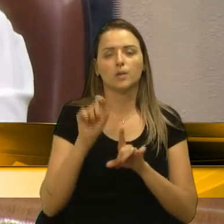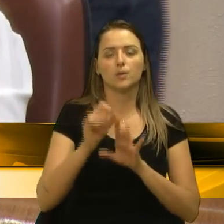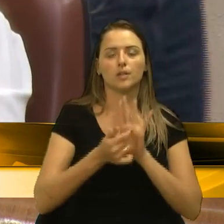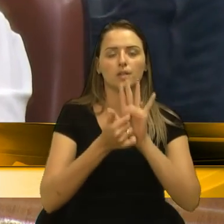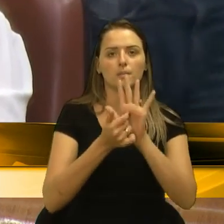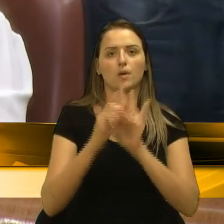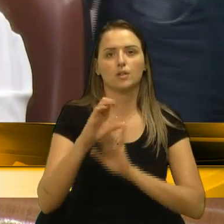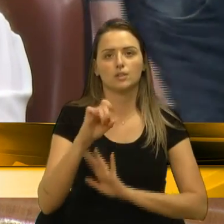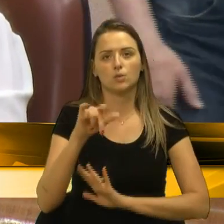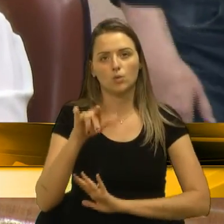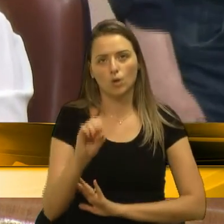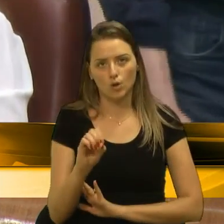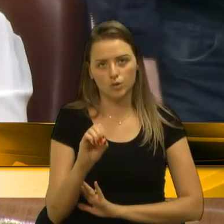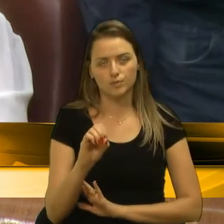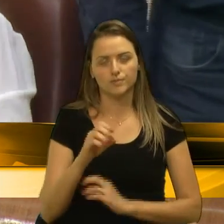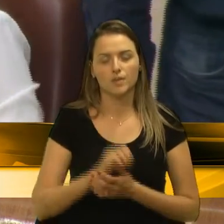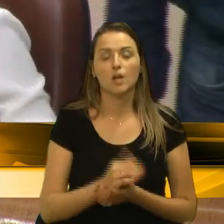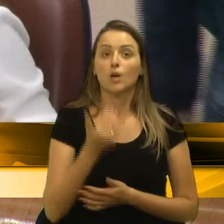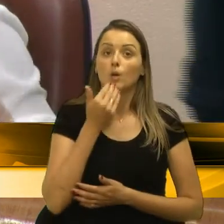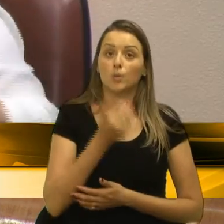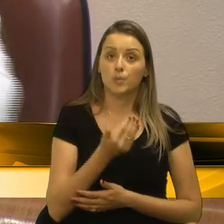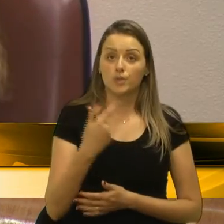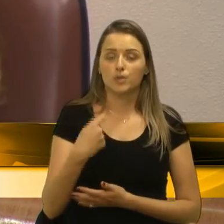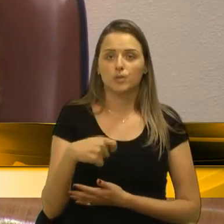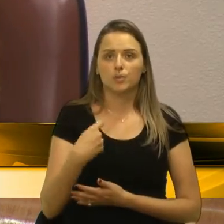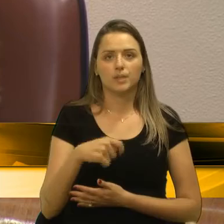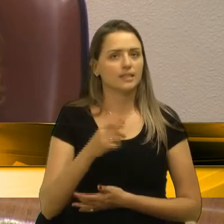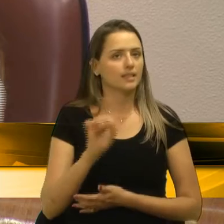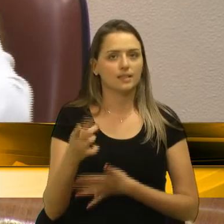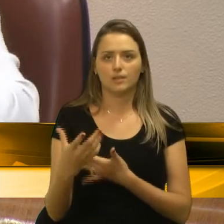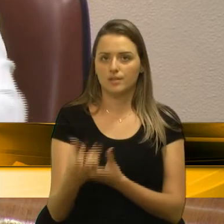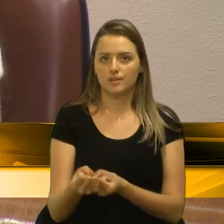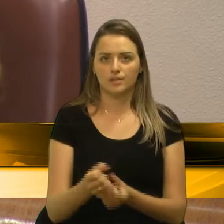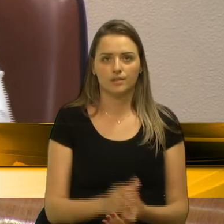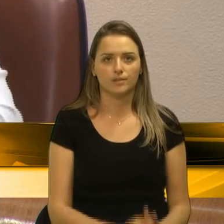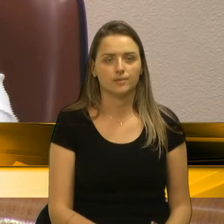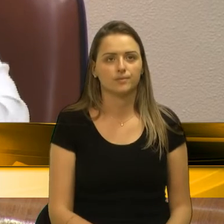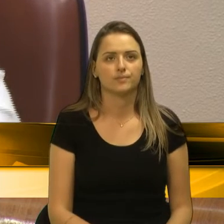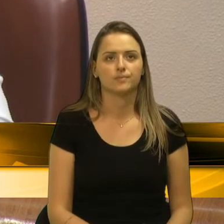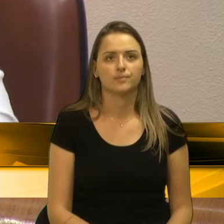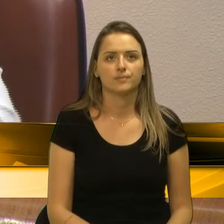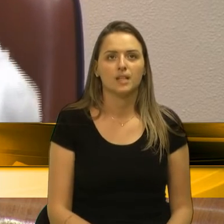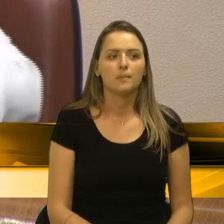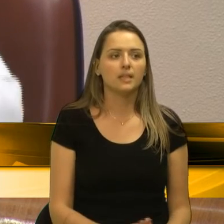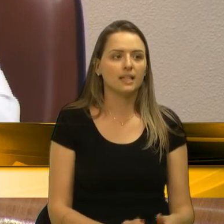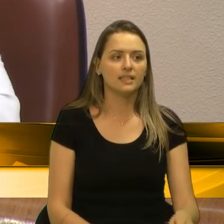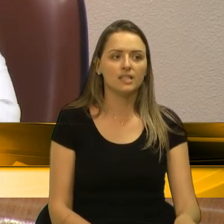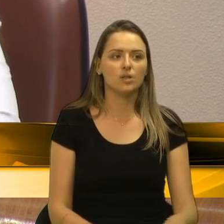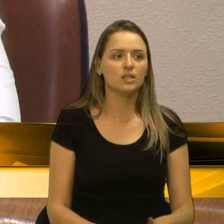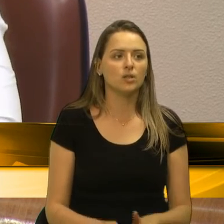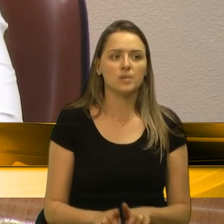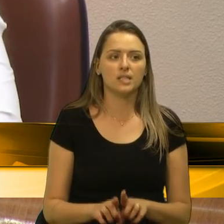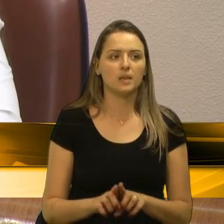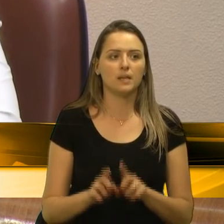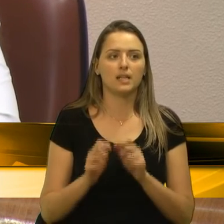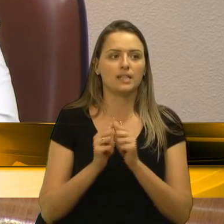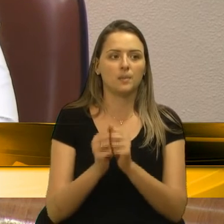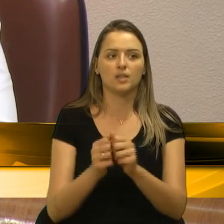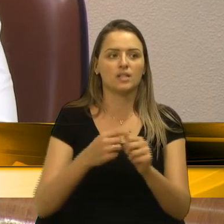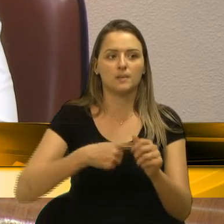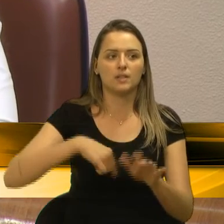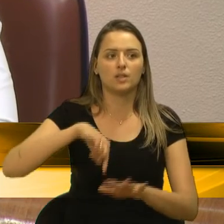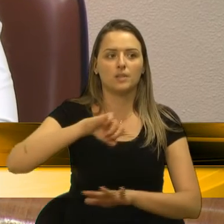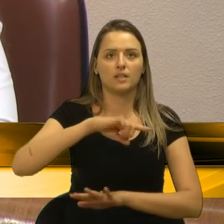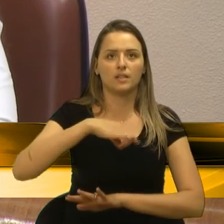de Processo Penal, o pedido deve ser indeferido. Do quanto visto, pode-se concluir